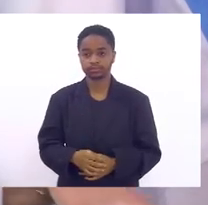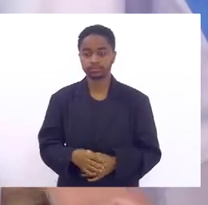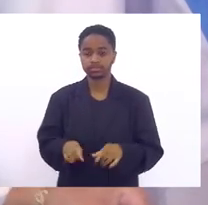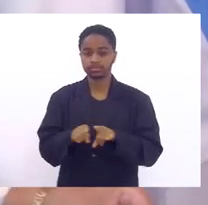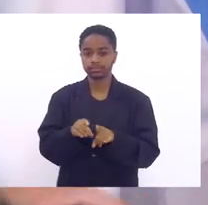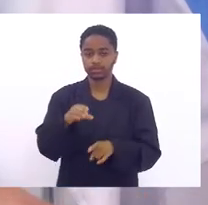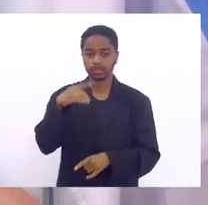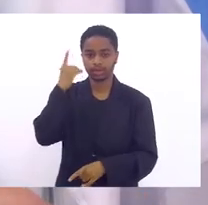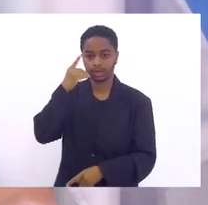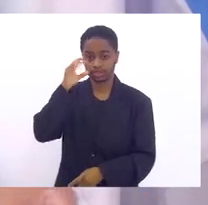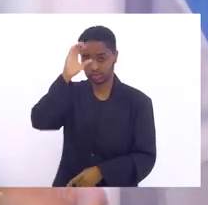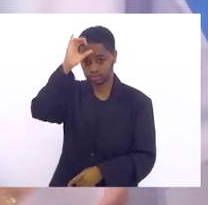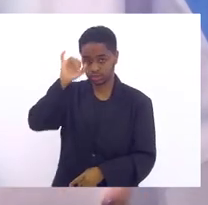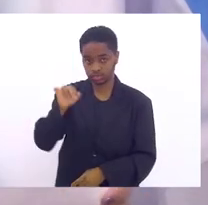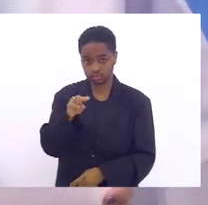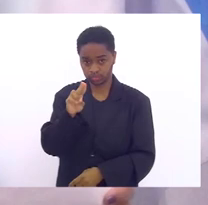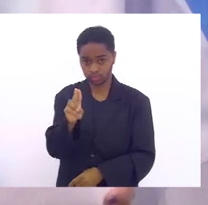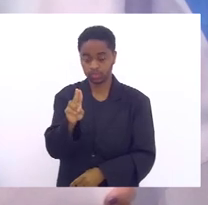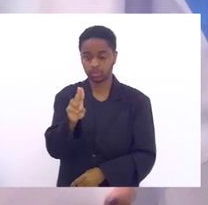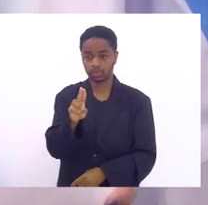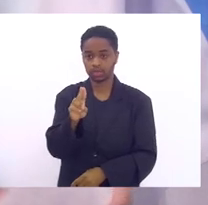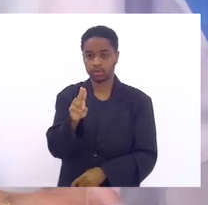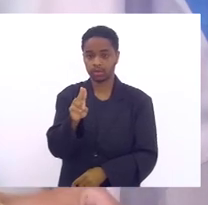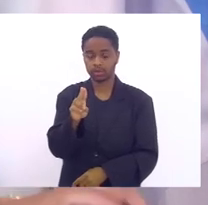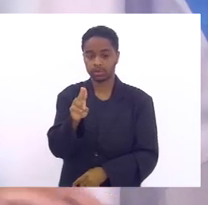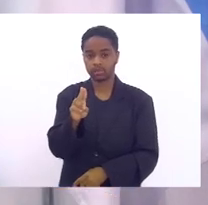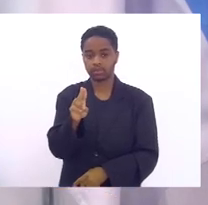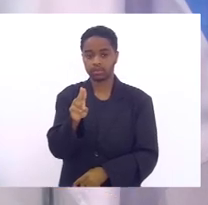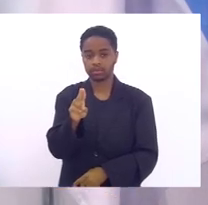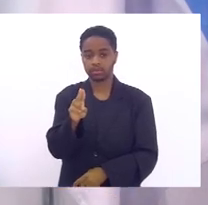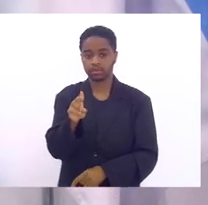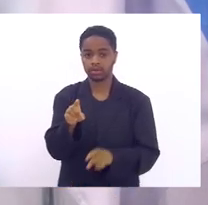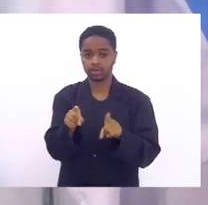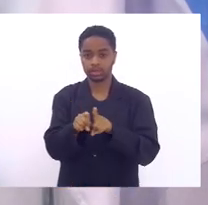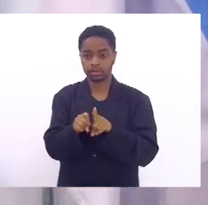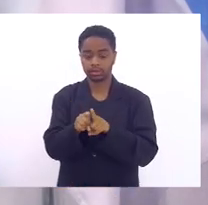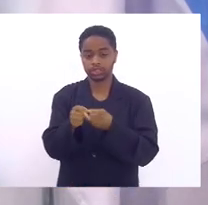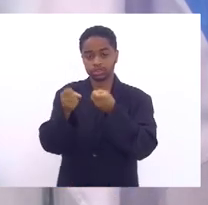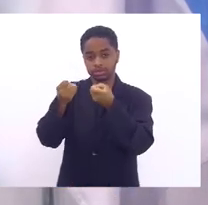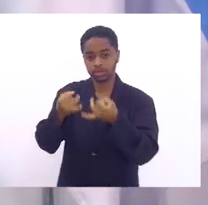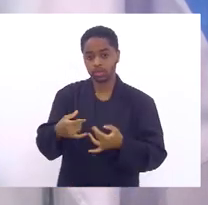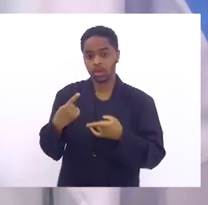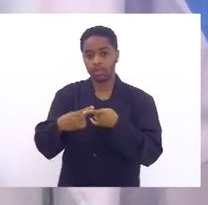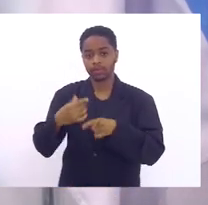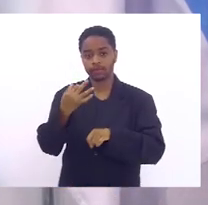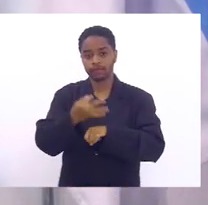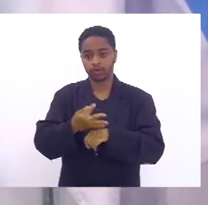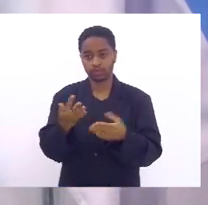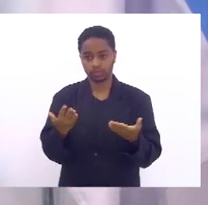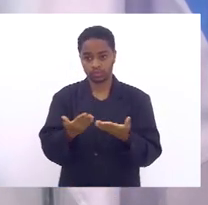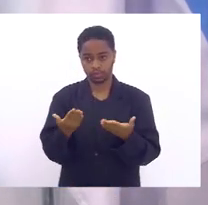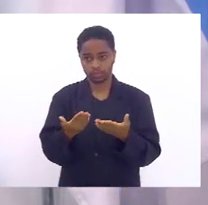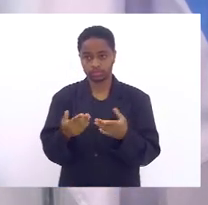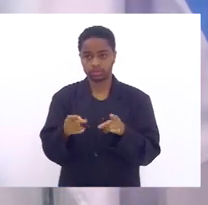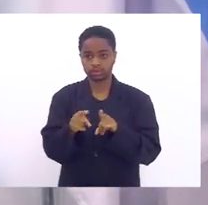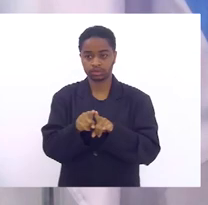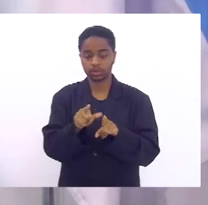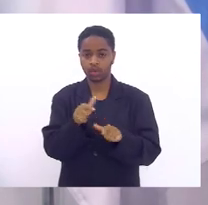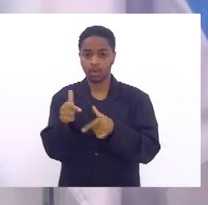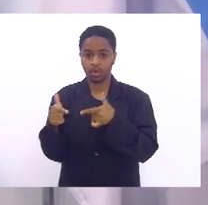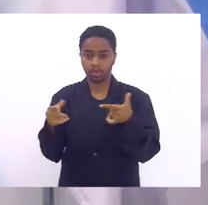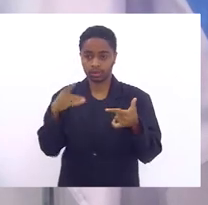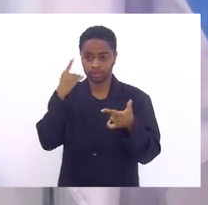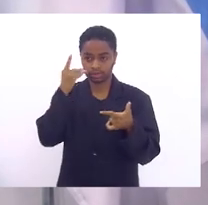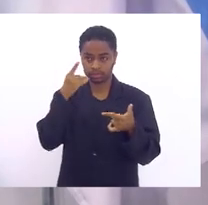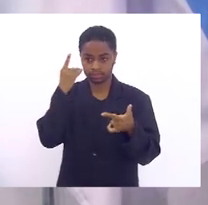tiju também eh mandou aqui uma justificativa sobre a sua ausência os demais deputados